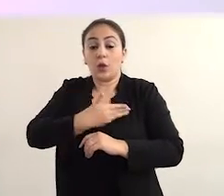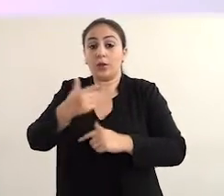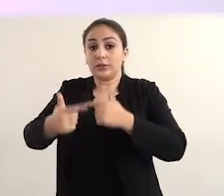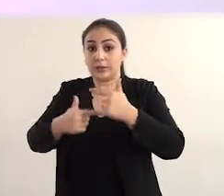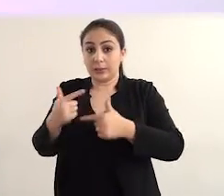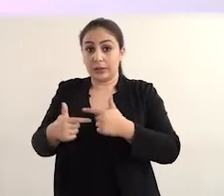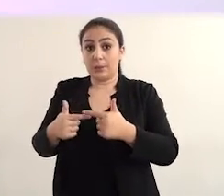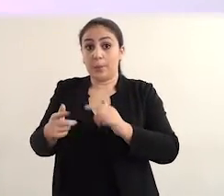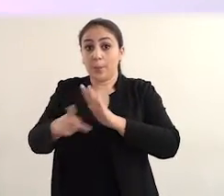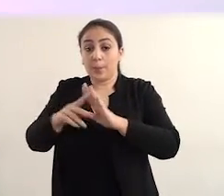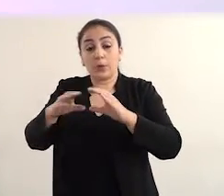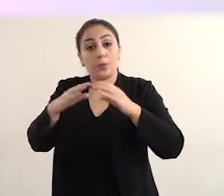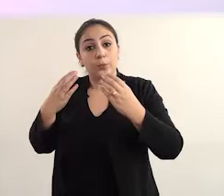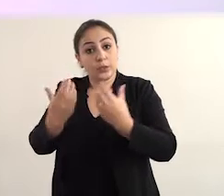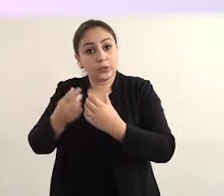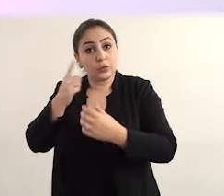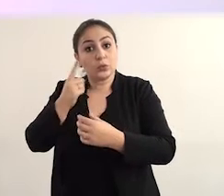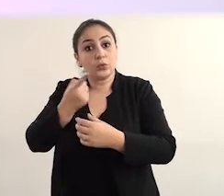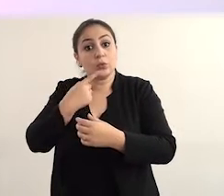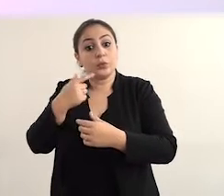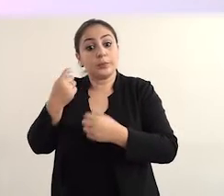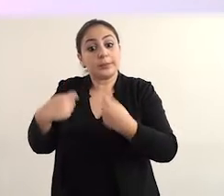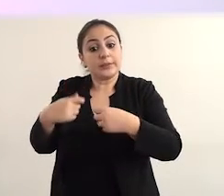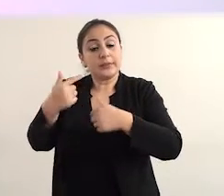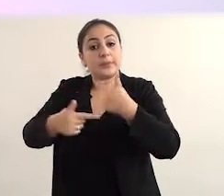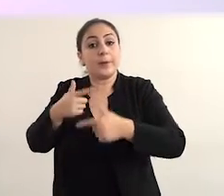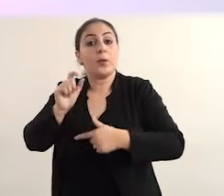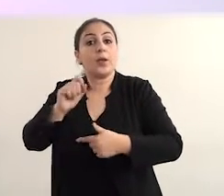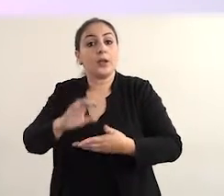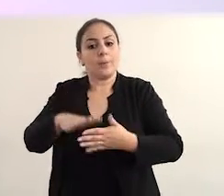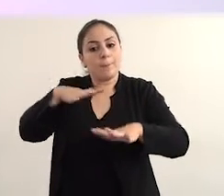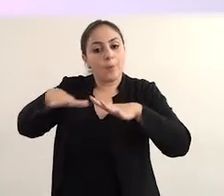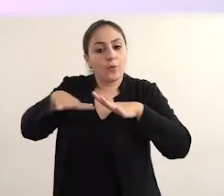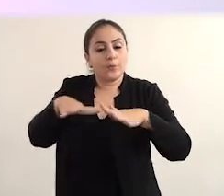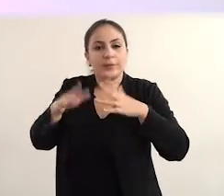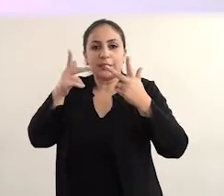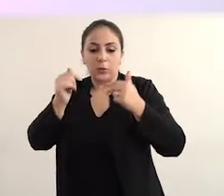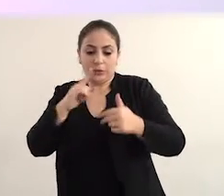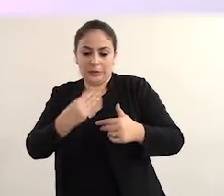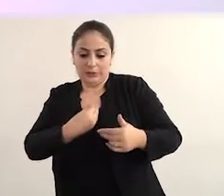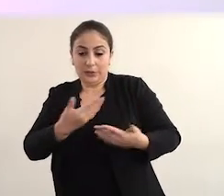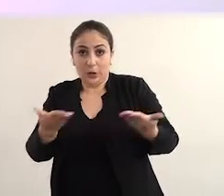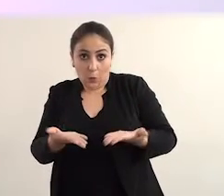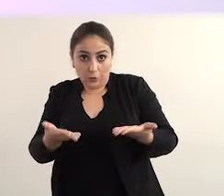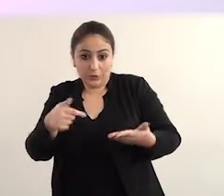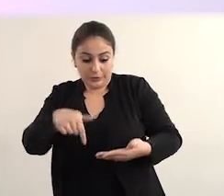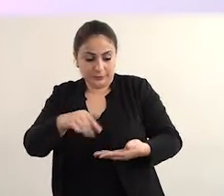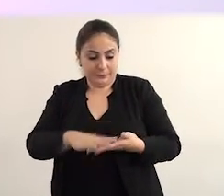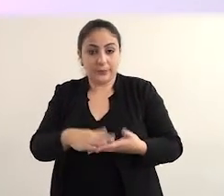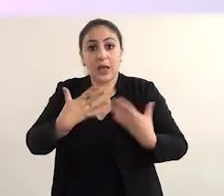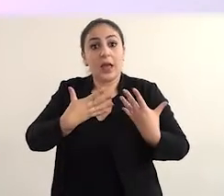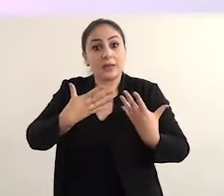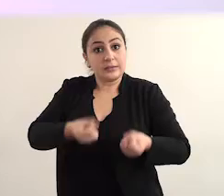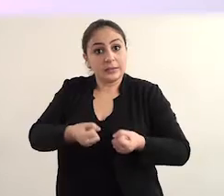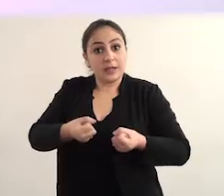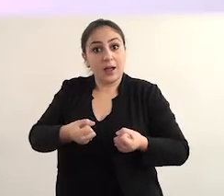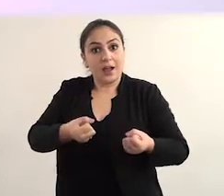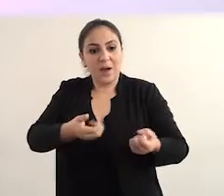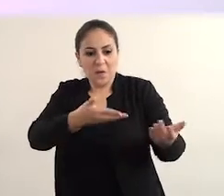trabalhar, nós da comunidade, a gente tem assim, feito esses movimentos, que nem estar aqui hoje, né? Aceitar esse